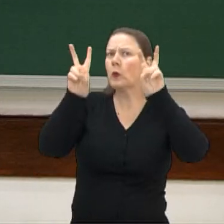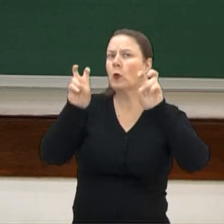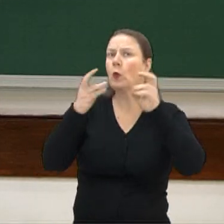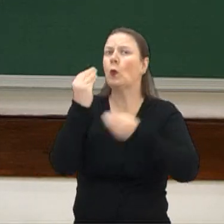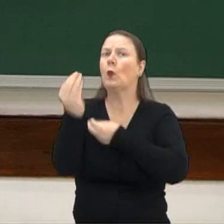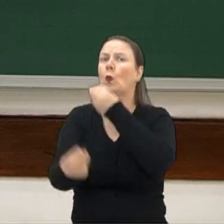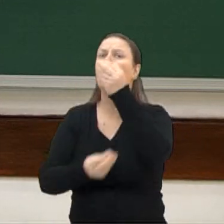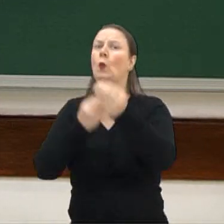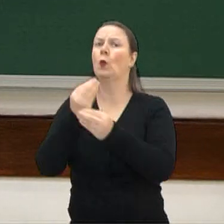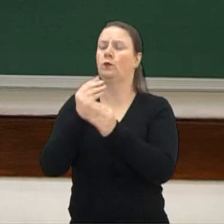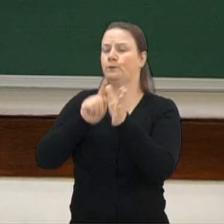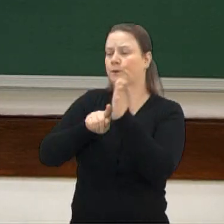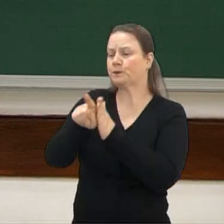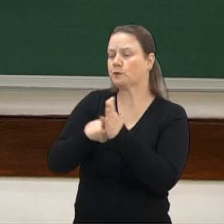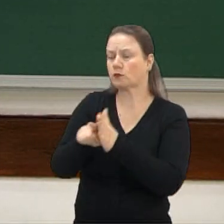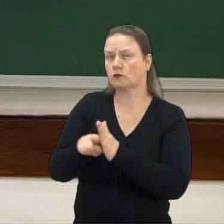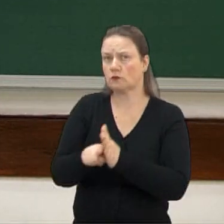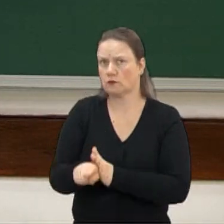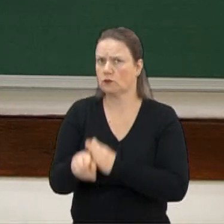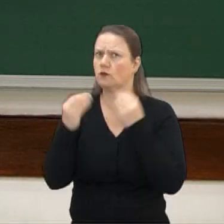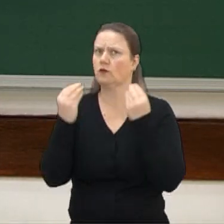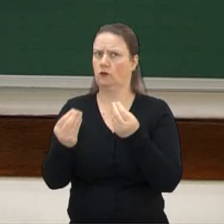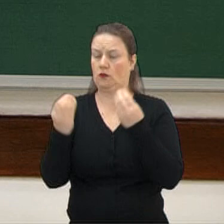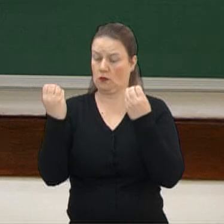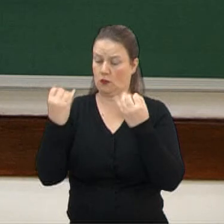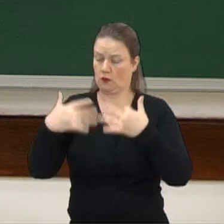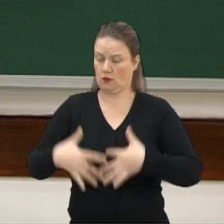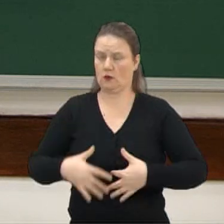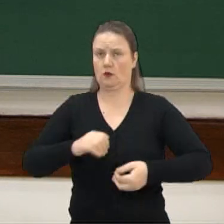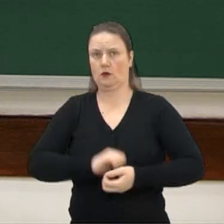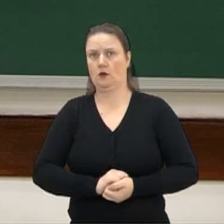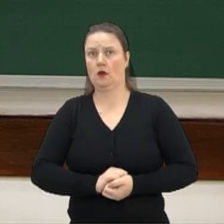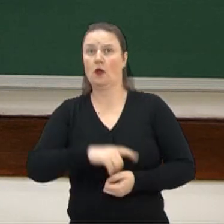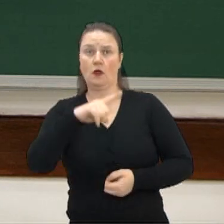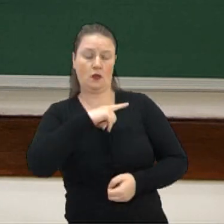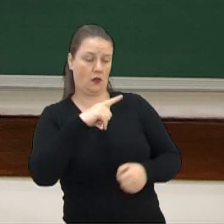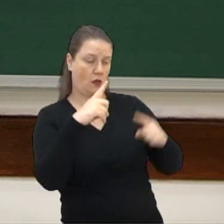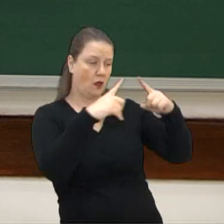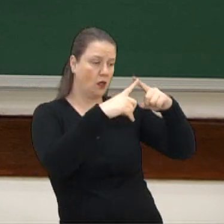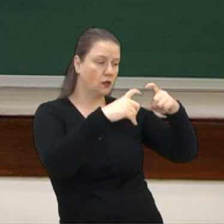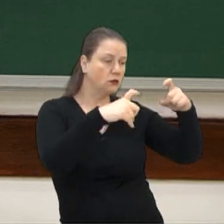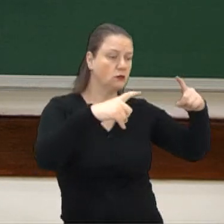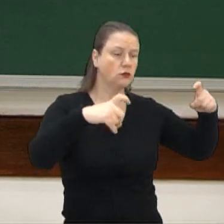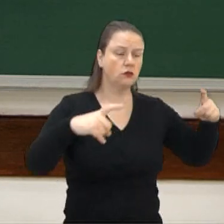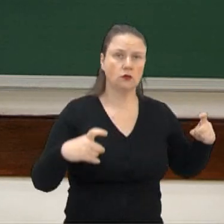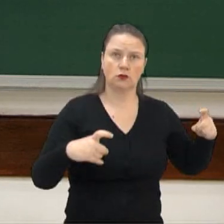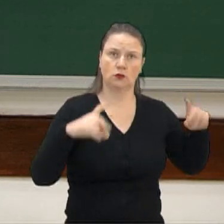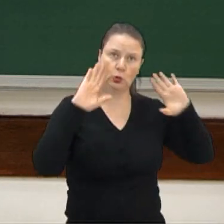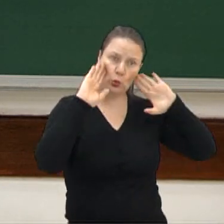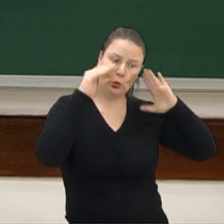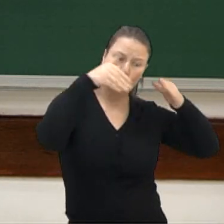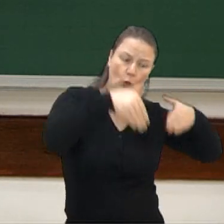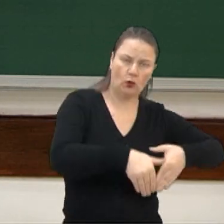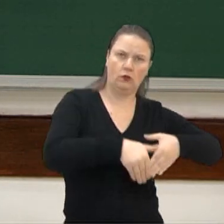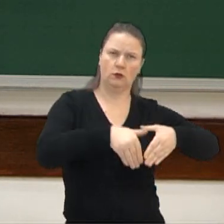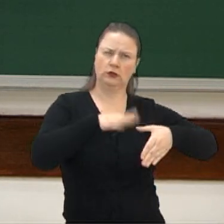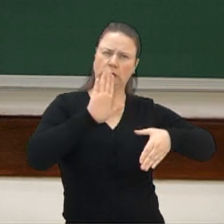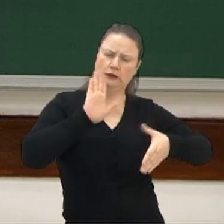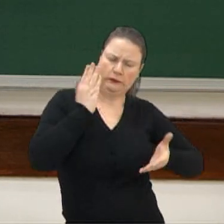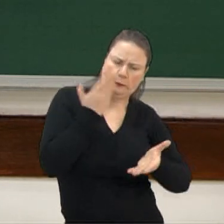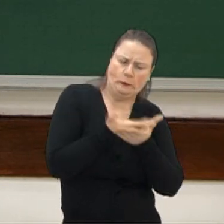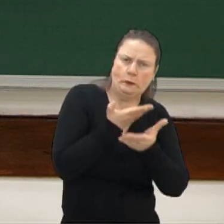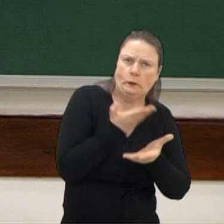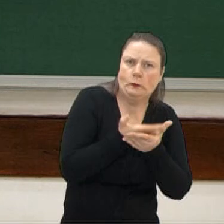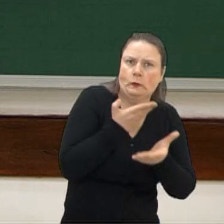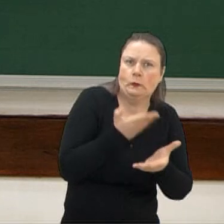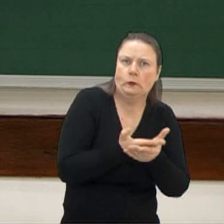como era para você fazer essa pesquisa. Temos uma pesquisa científica, que é uma pesquisa muito mais estudada, ela é